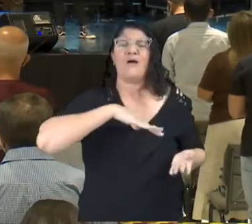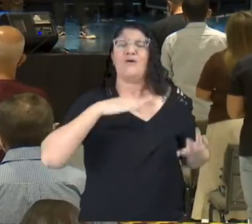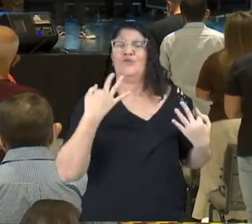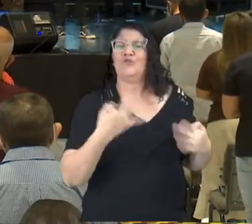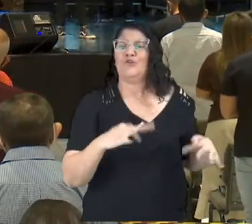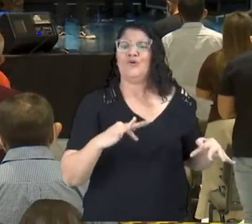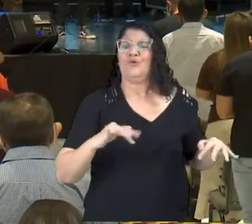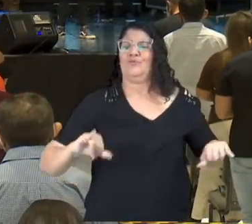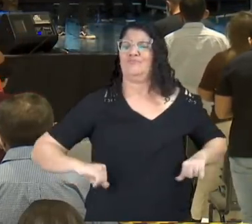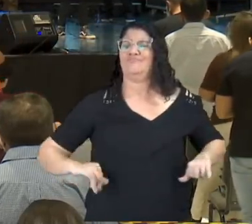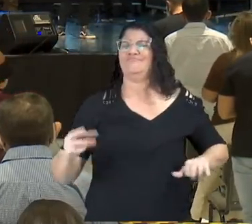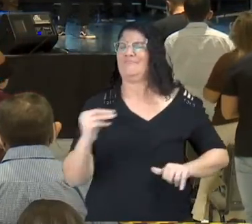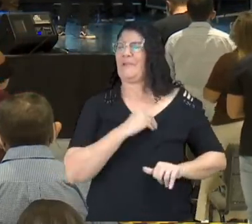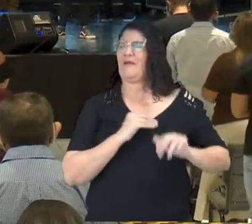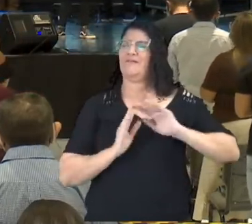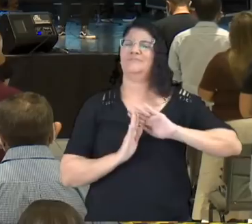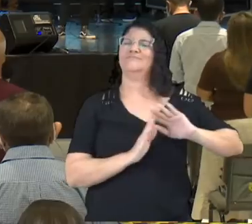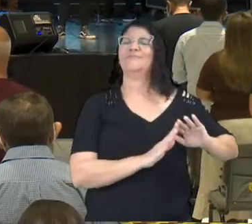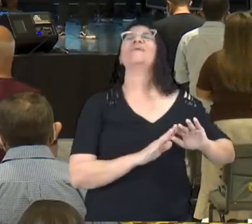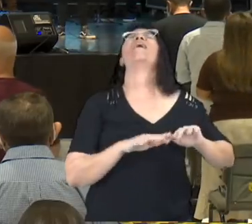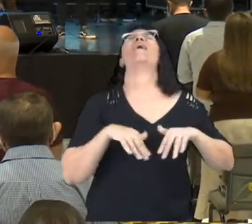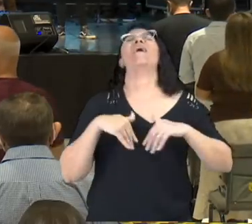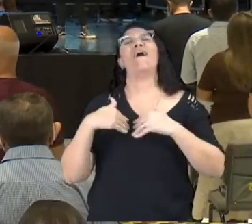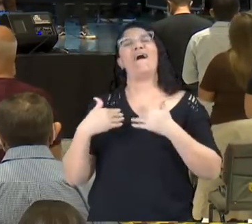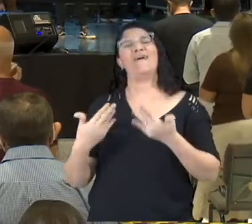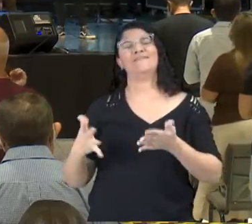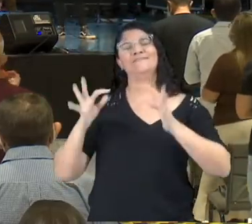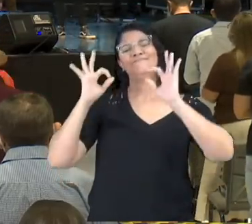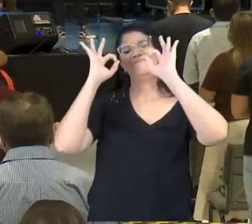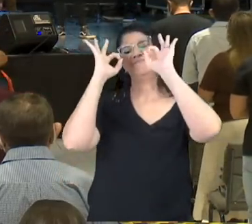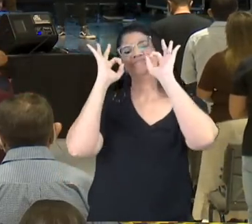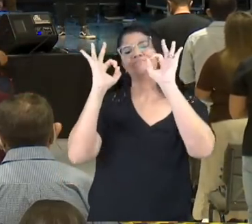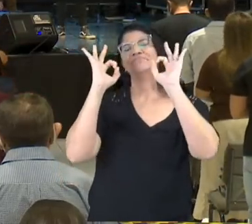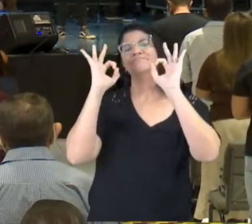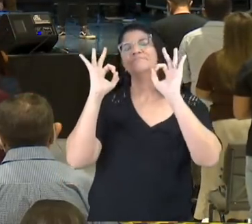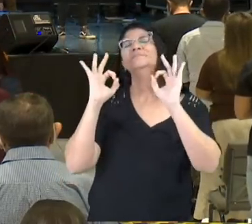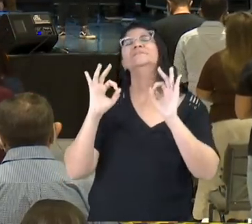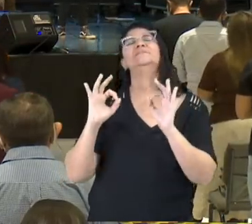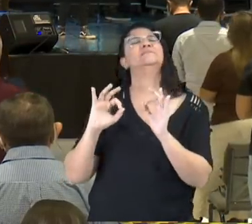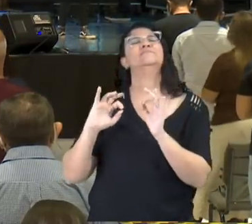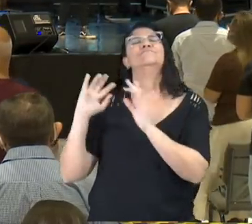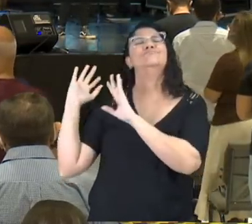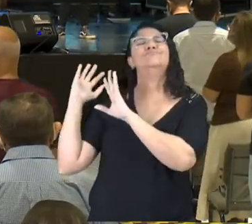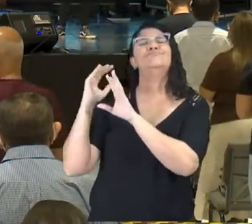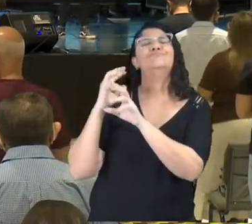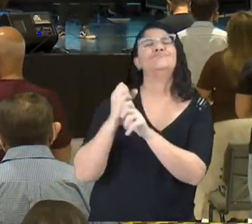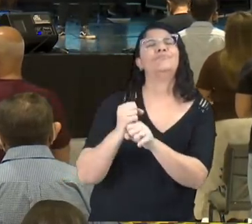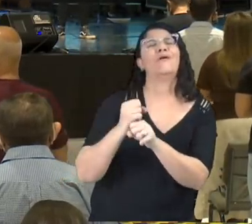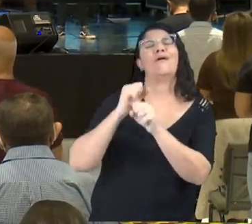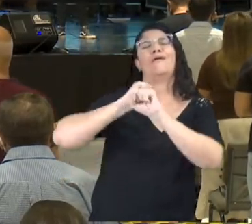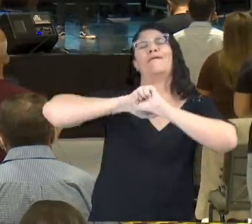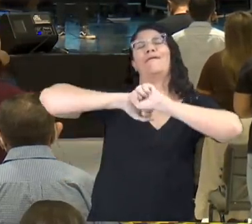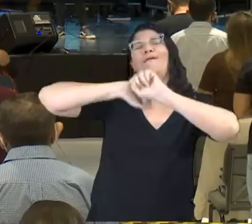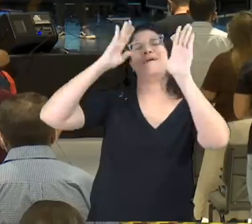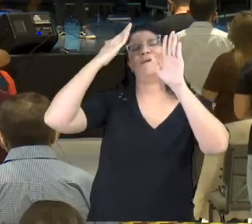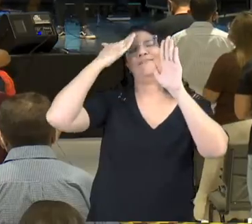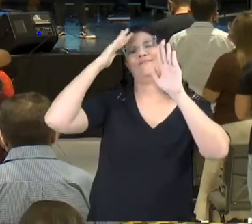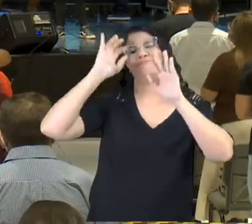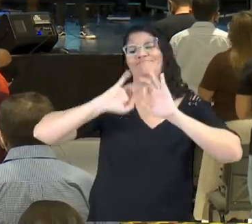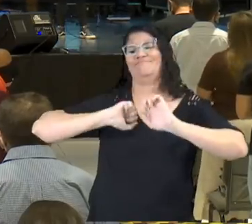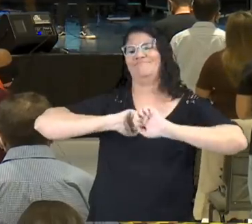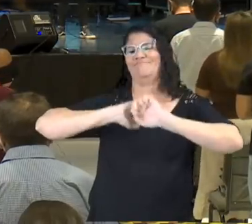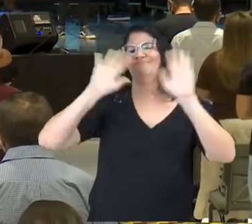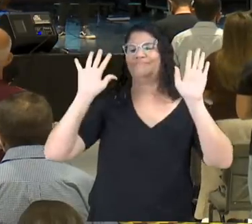ali tudo fará sentido, Senhor. Nessa hora eu te peço que o Senhor abençoe e multiplique